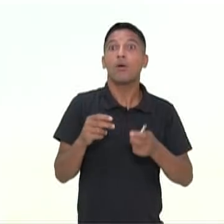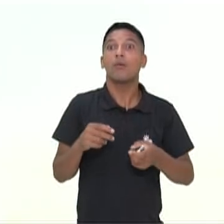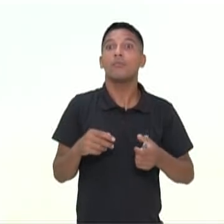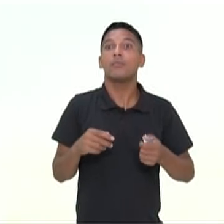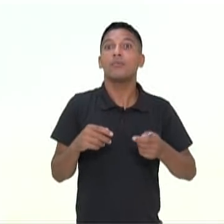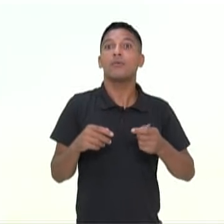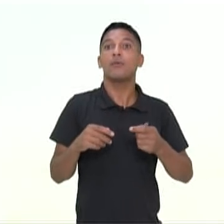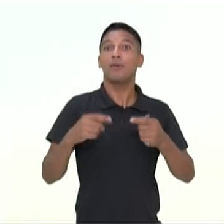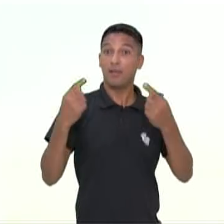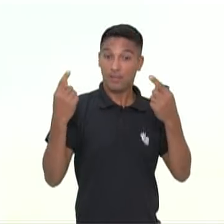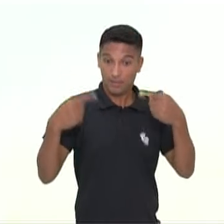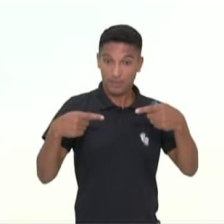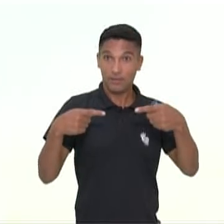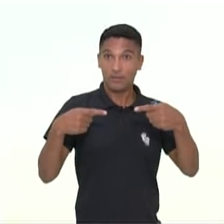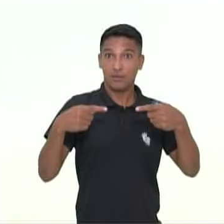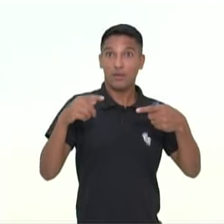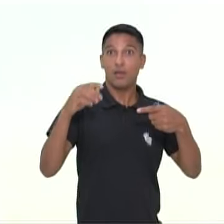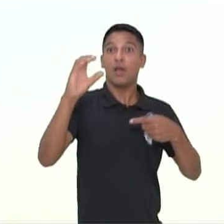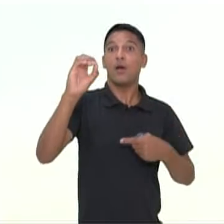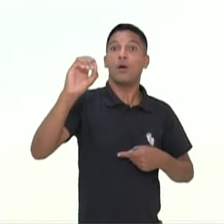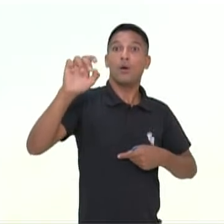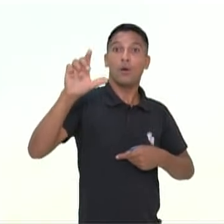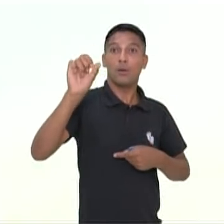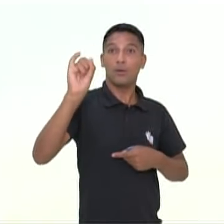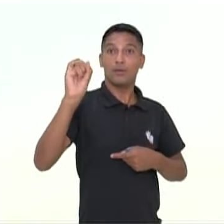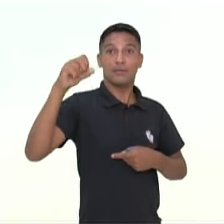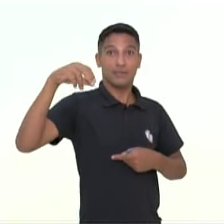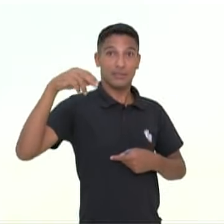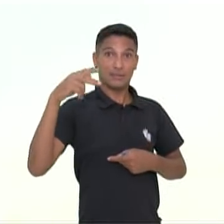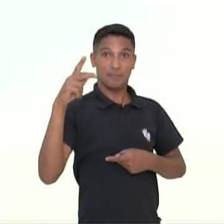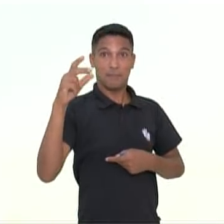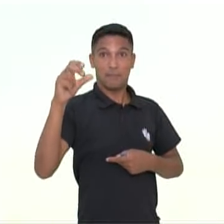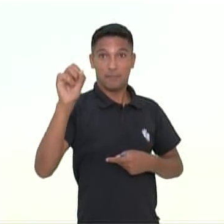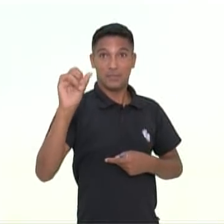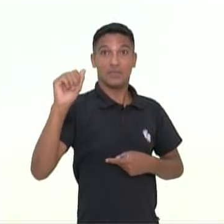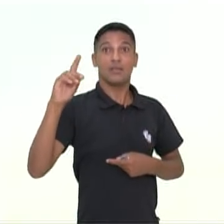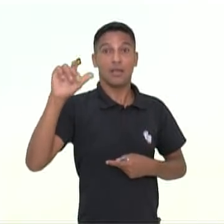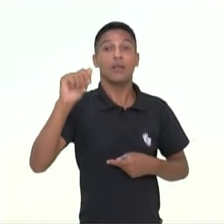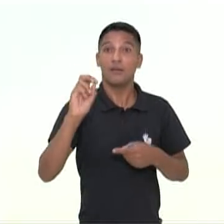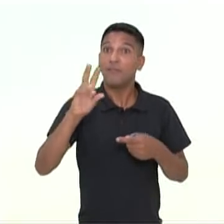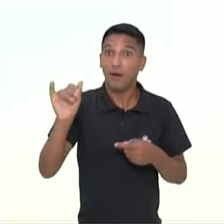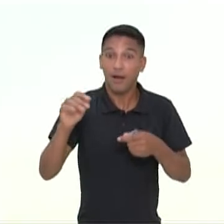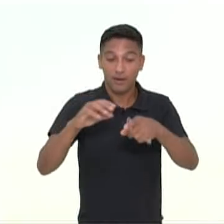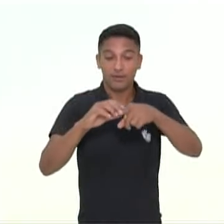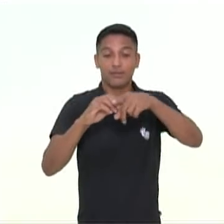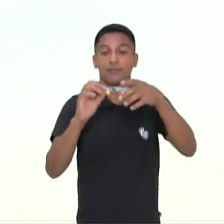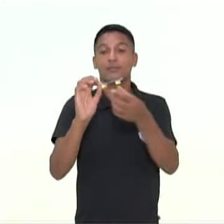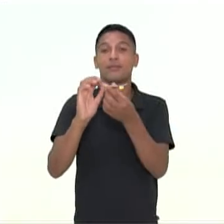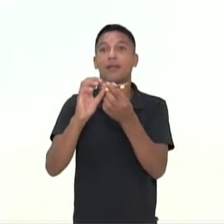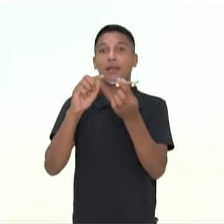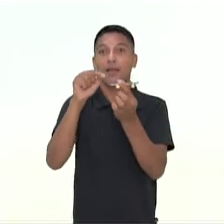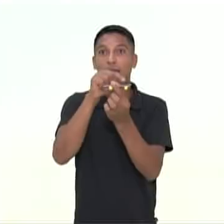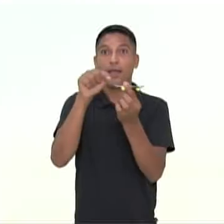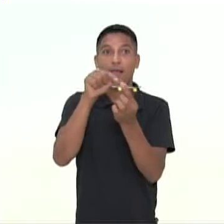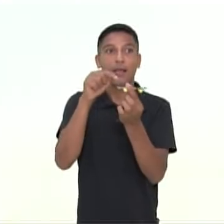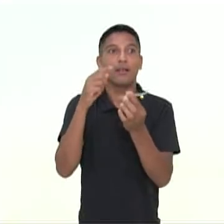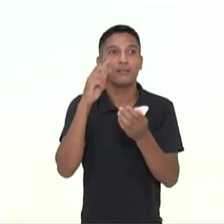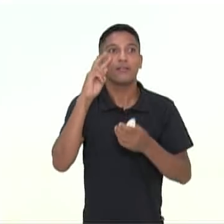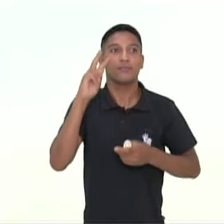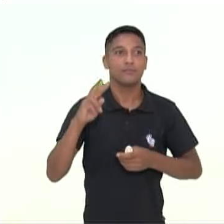nas provas de street e parque, certo? Então, as duas provas a gente já vai entender quais são